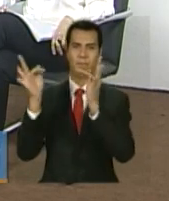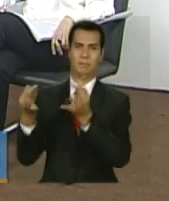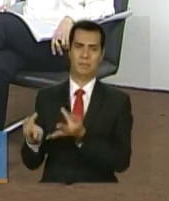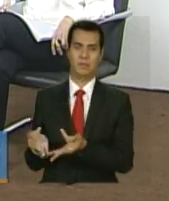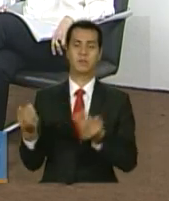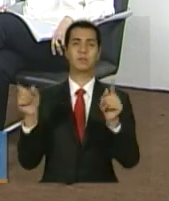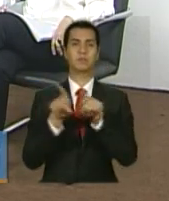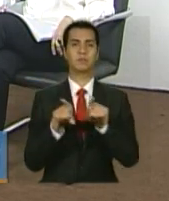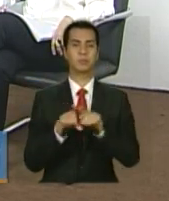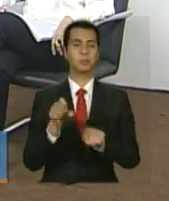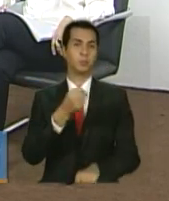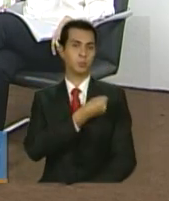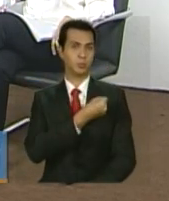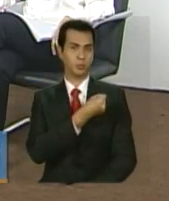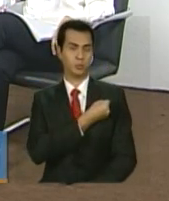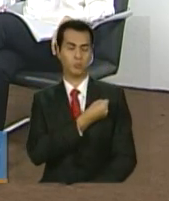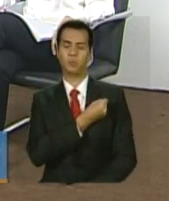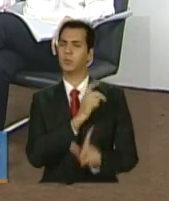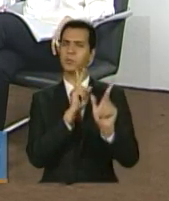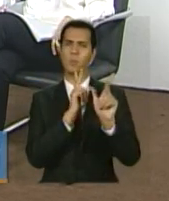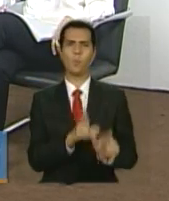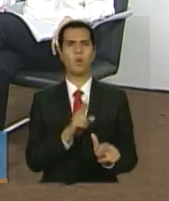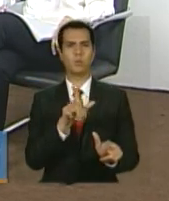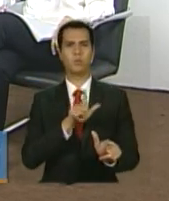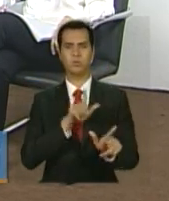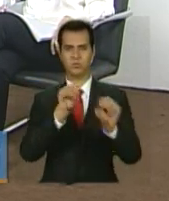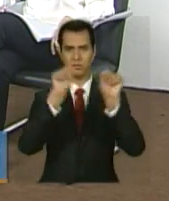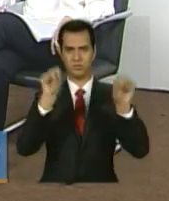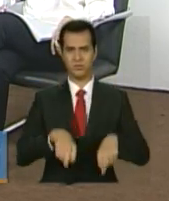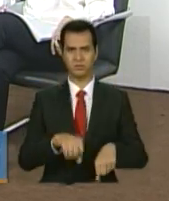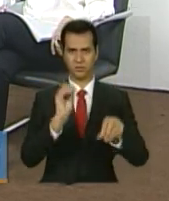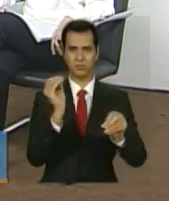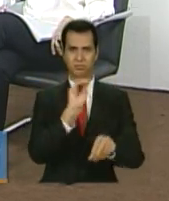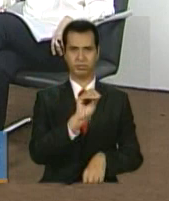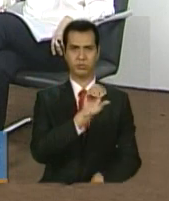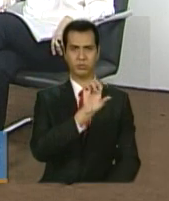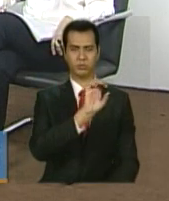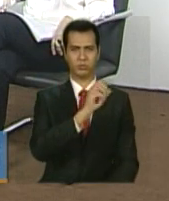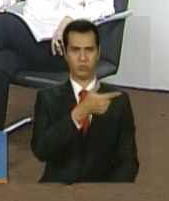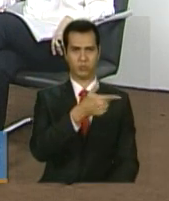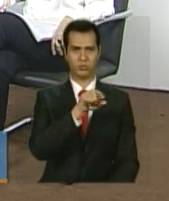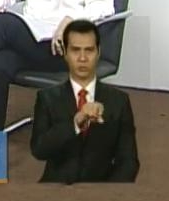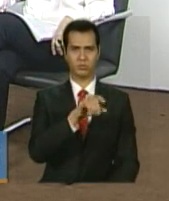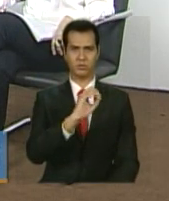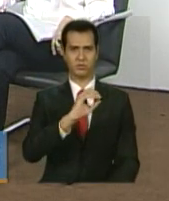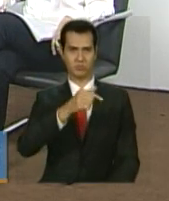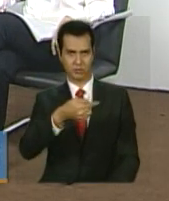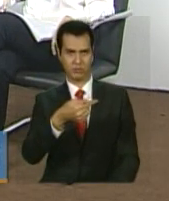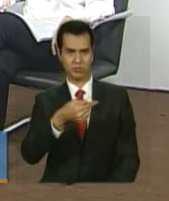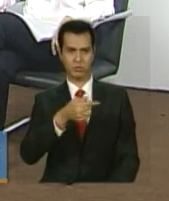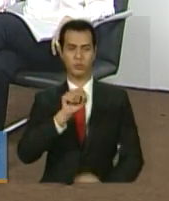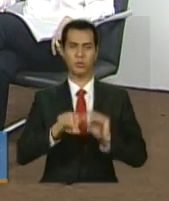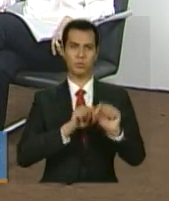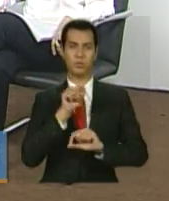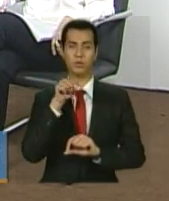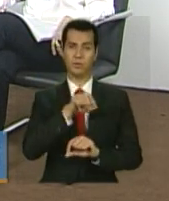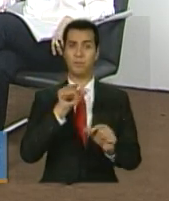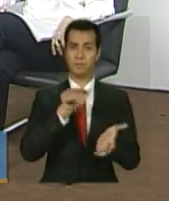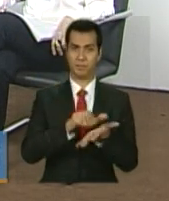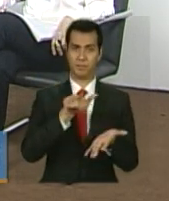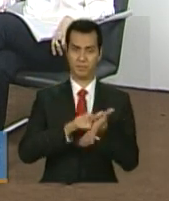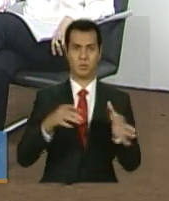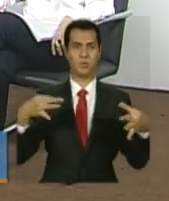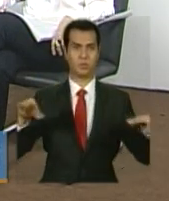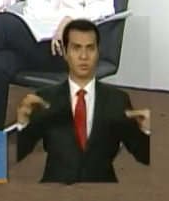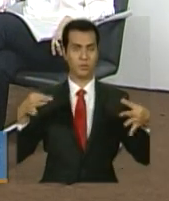código, como aparece no campo 2.07. Isso daqui, Renata, é como se fosse uma cola que